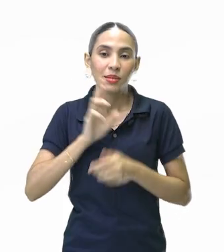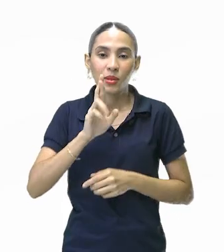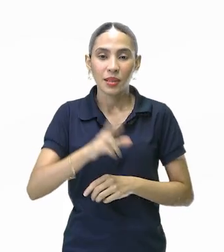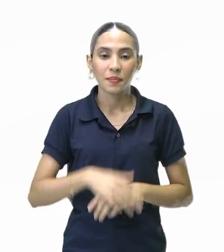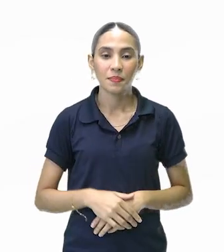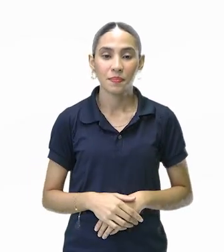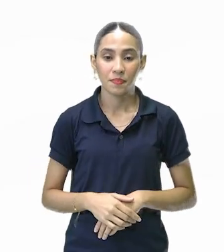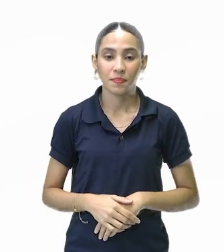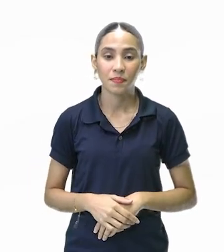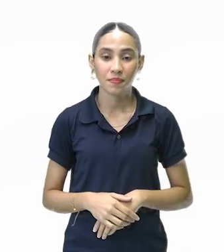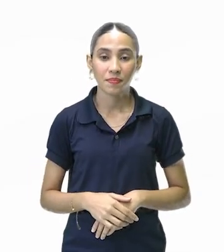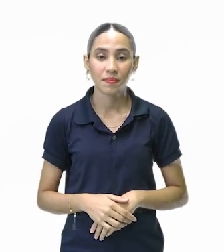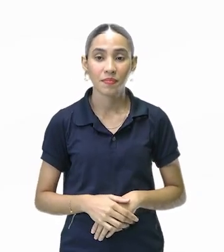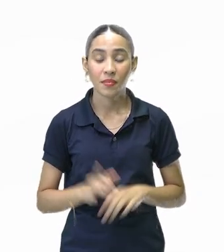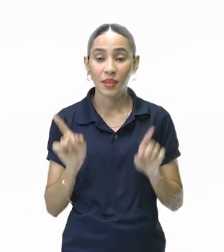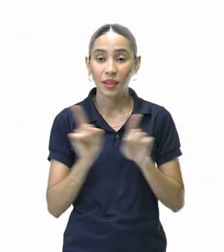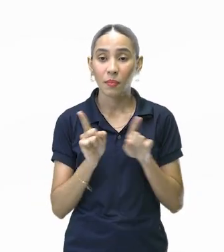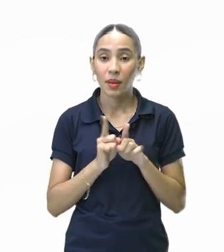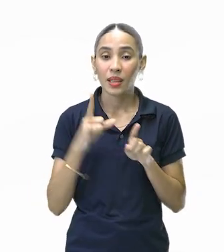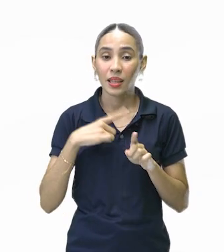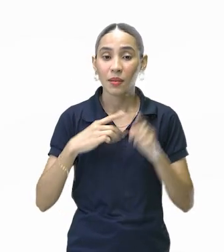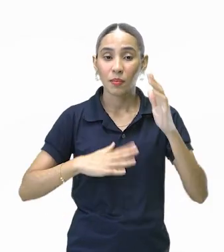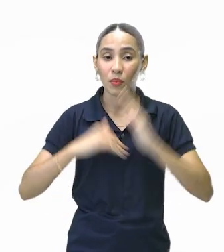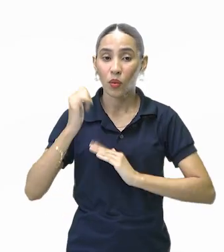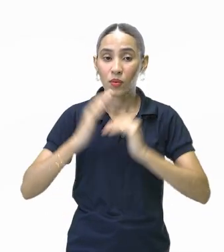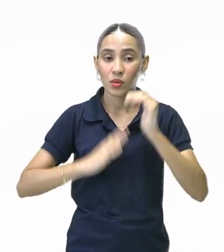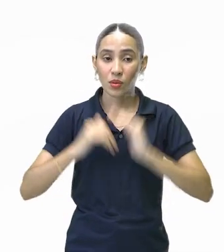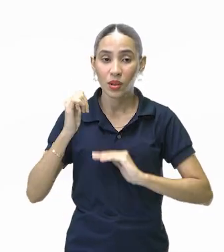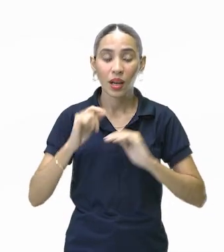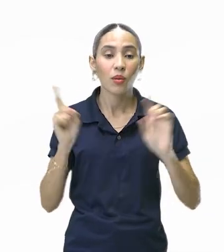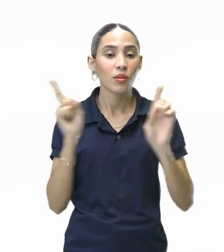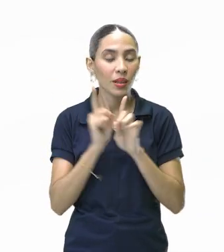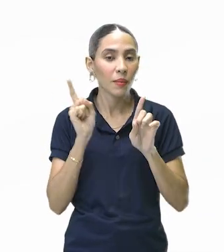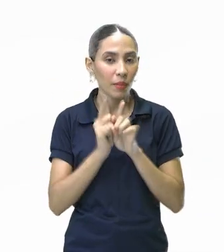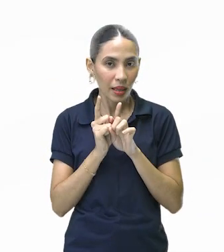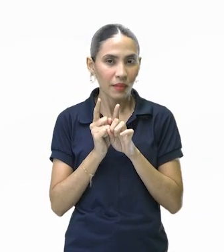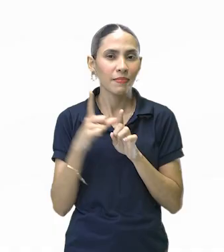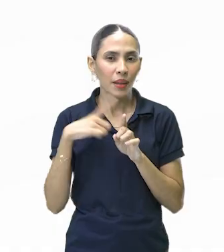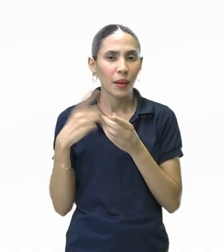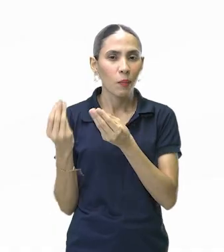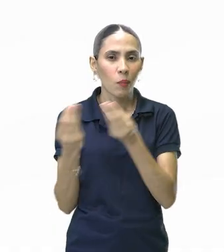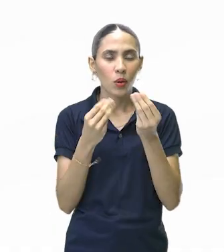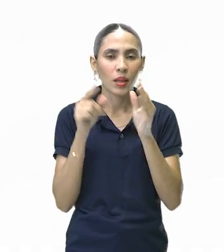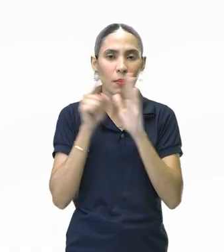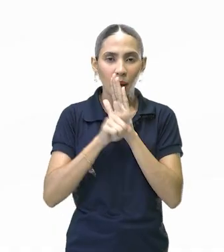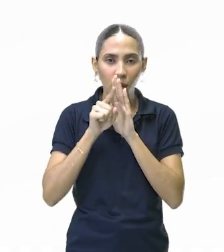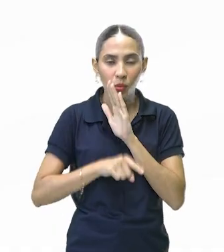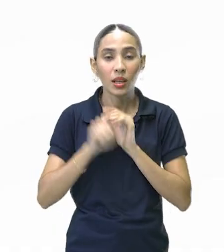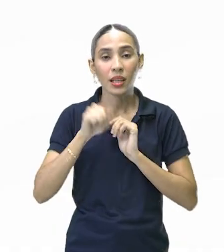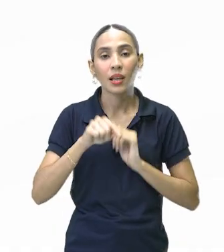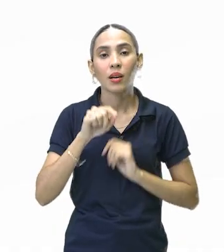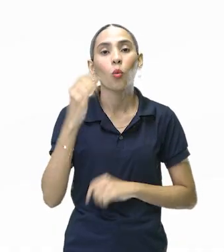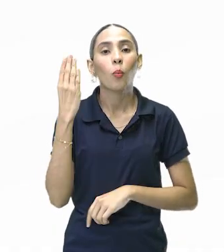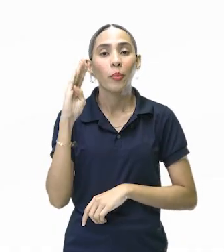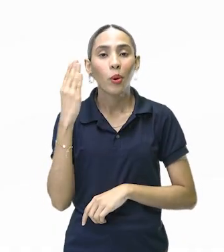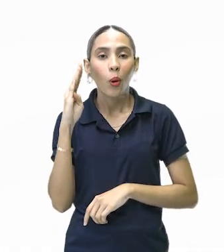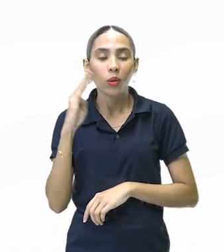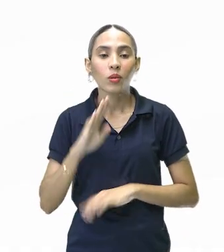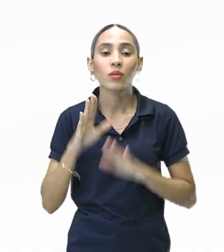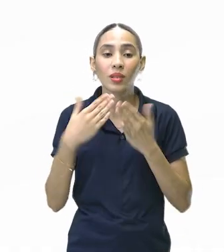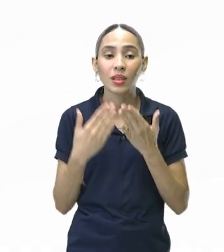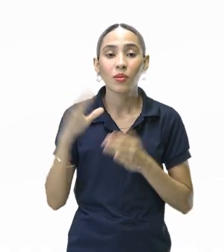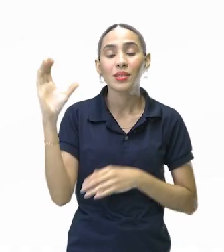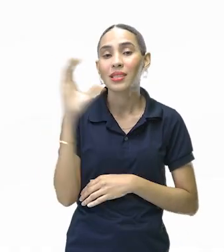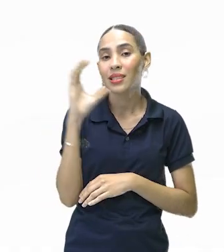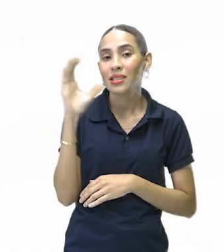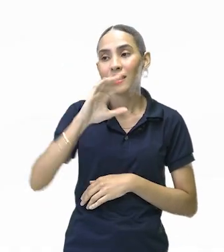respondê-las. Bom, e nós temos aí o profissional, né, que também faz muitas perguntas, que é o biólogo. Tá? Então,